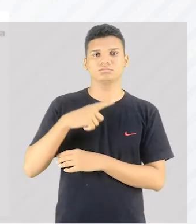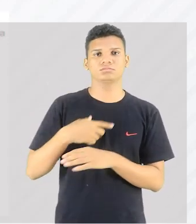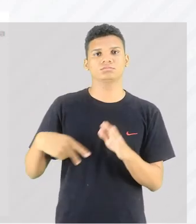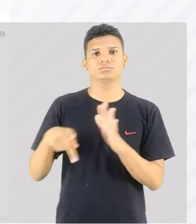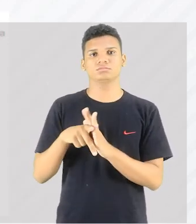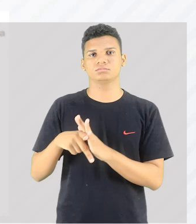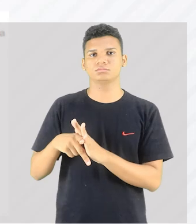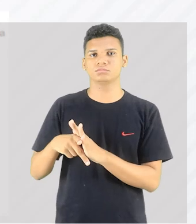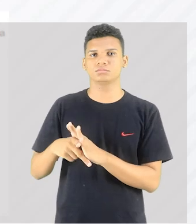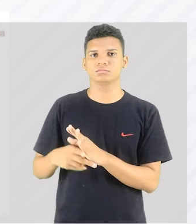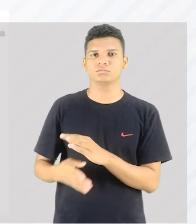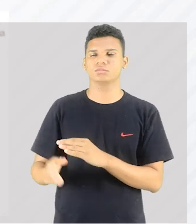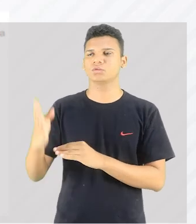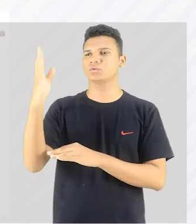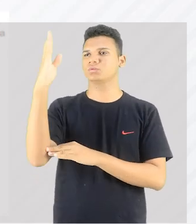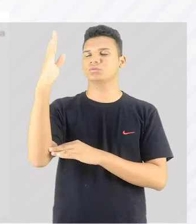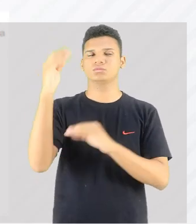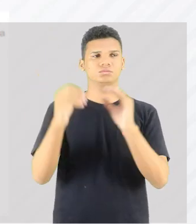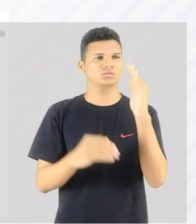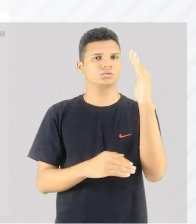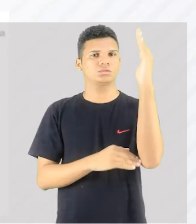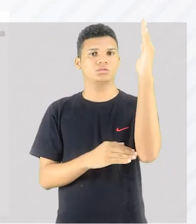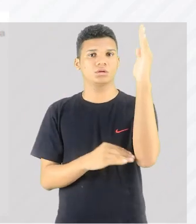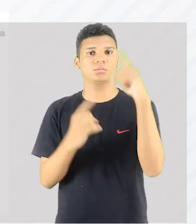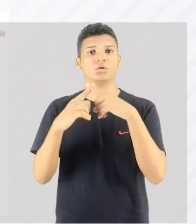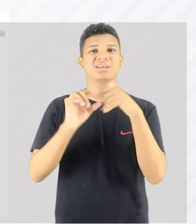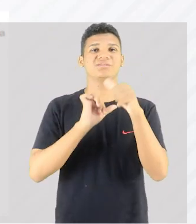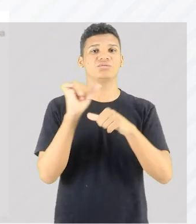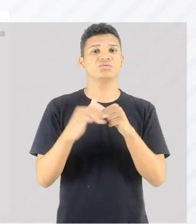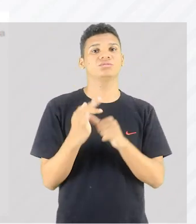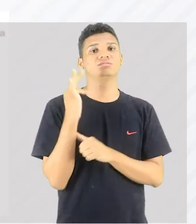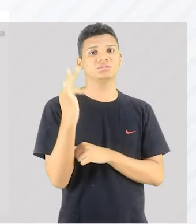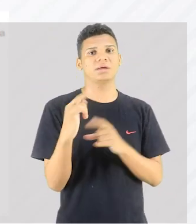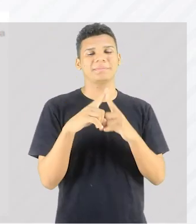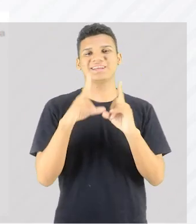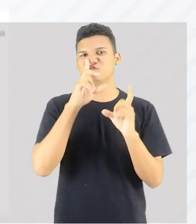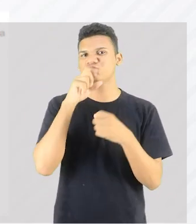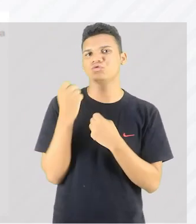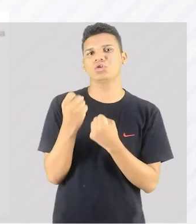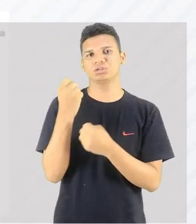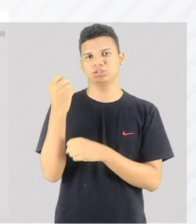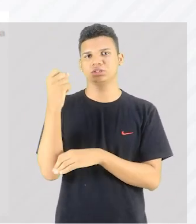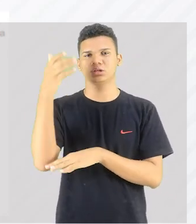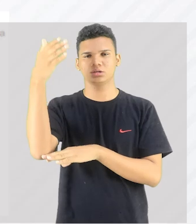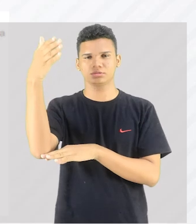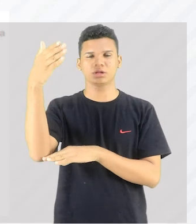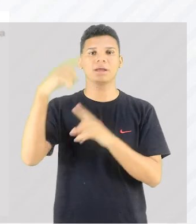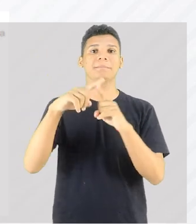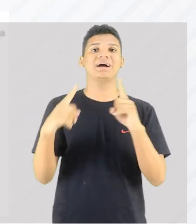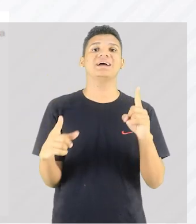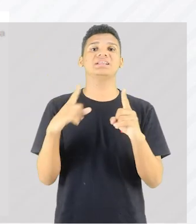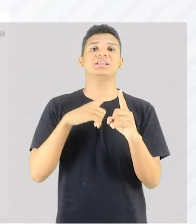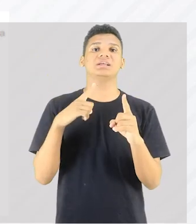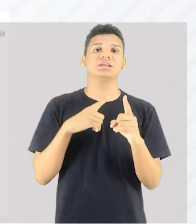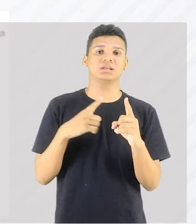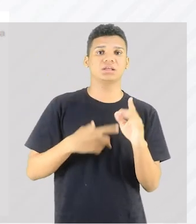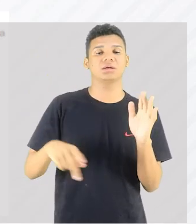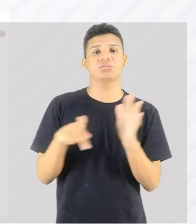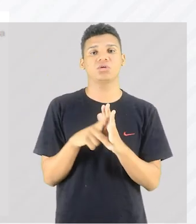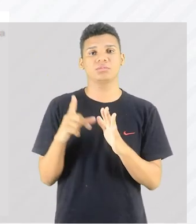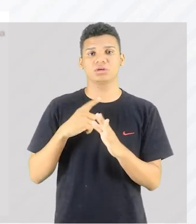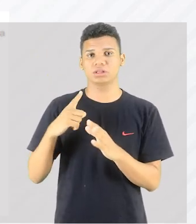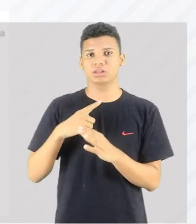que serão substituídas por uma nova mais potente as áreas de cobertura das